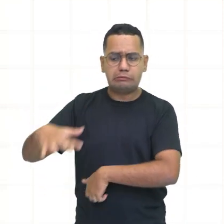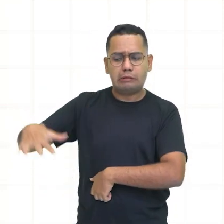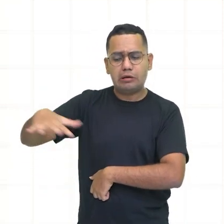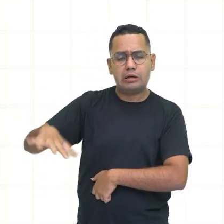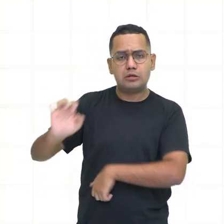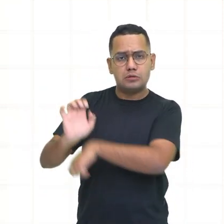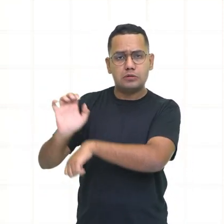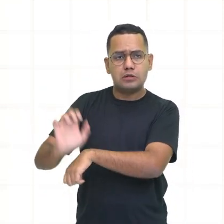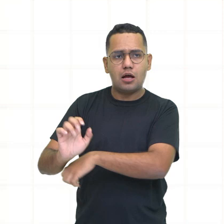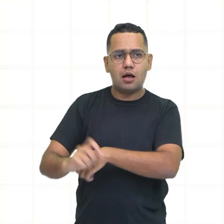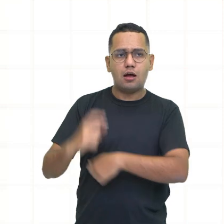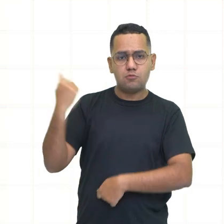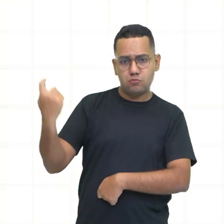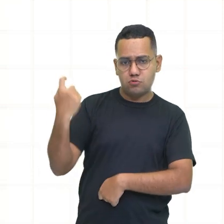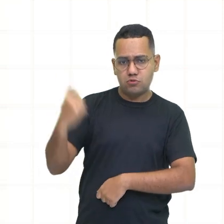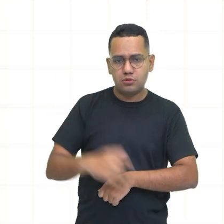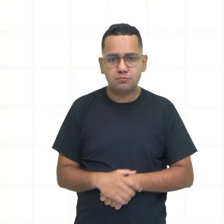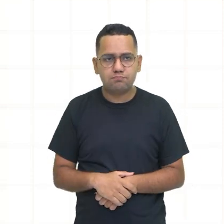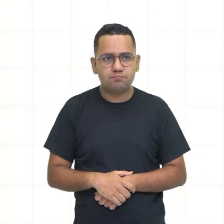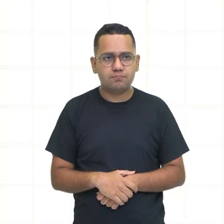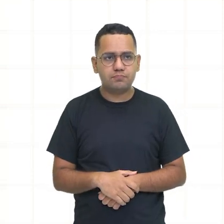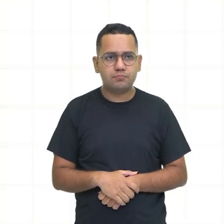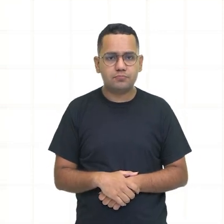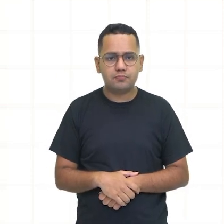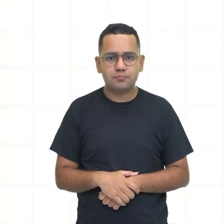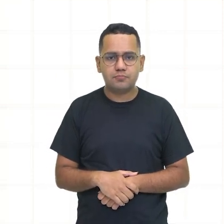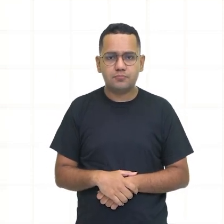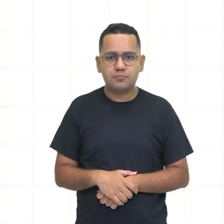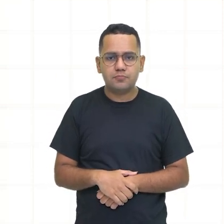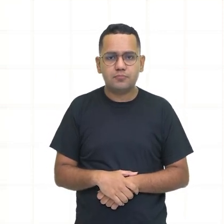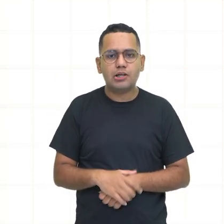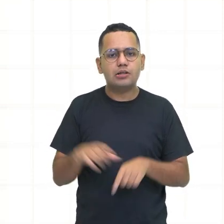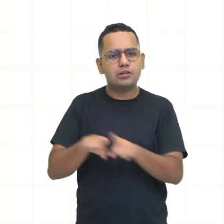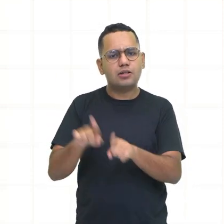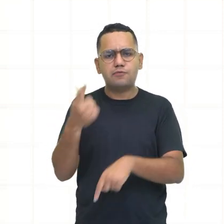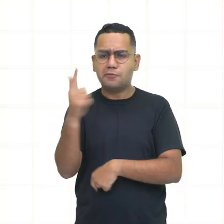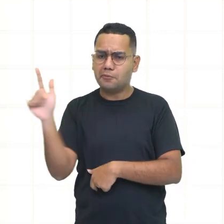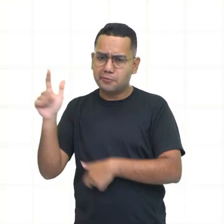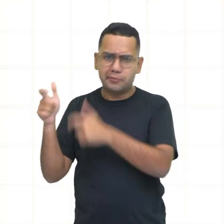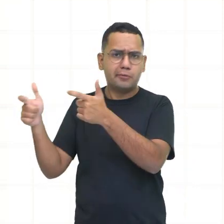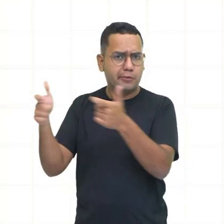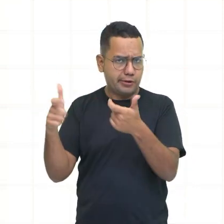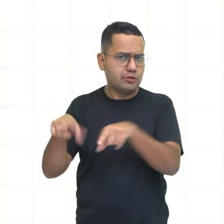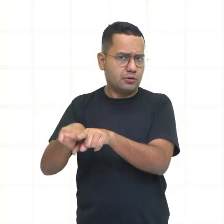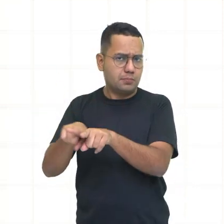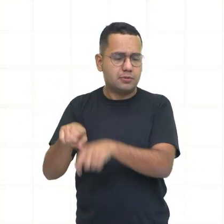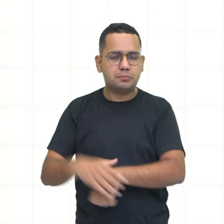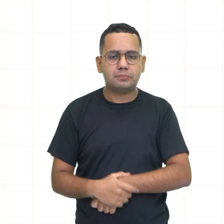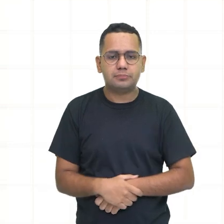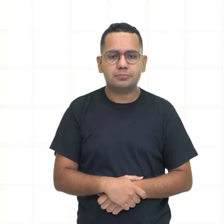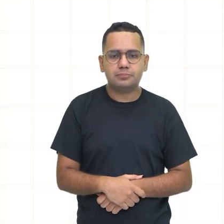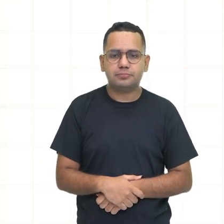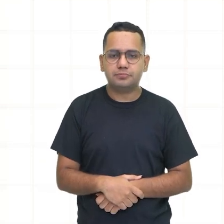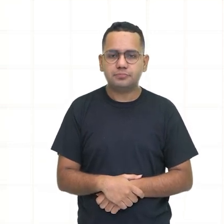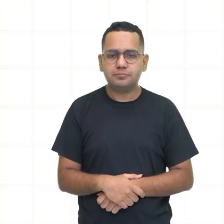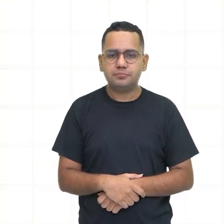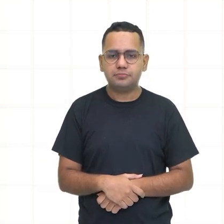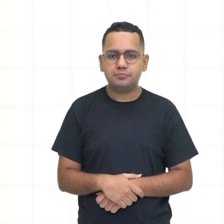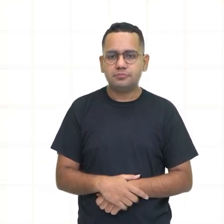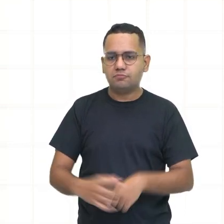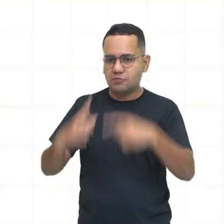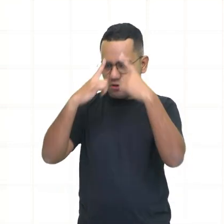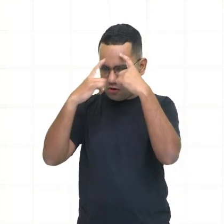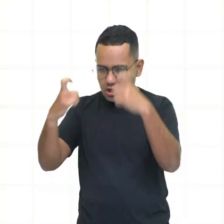do Sul. Também a revolta federalista esteve presente no Paraná e em Santa Catarina.